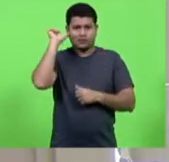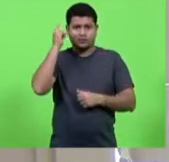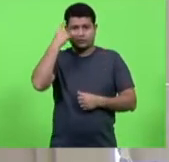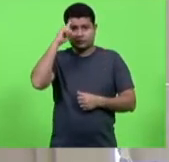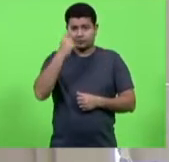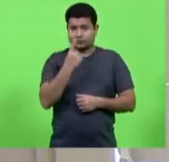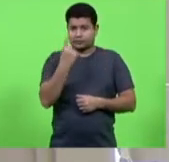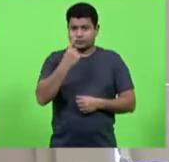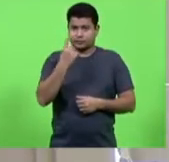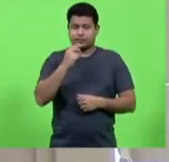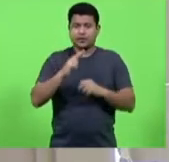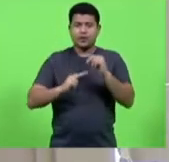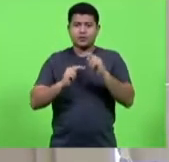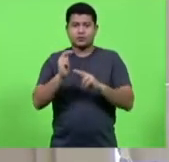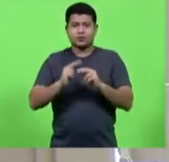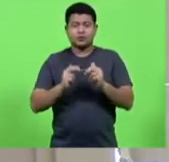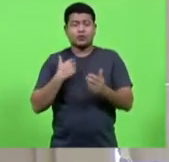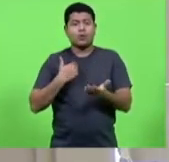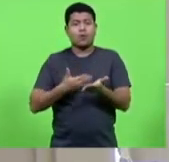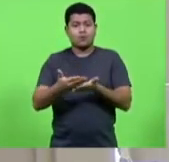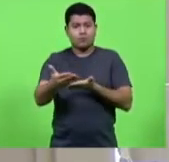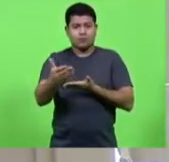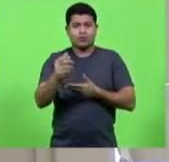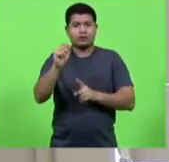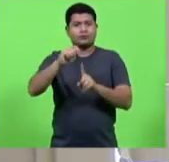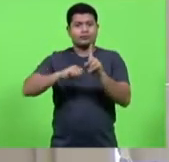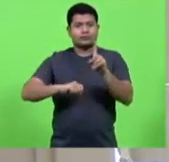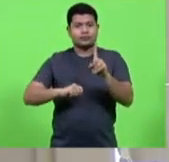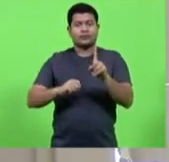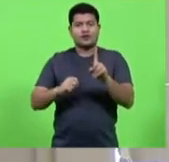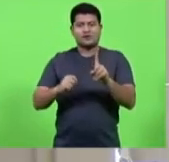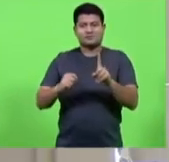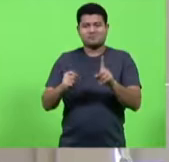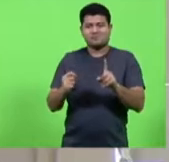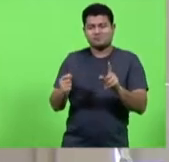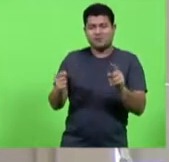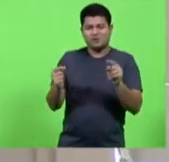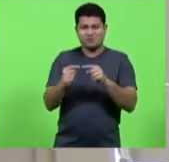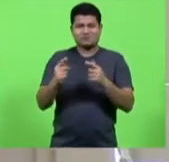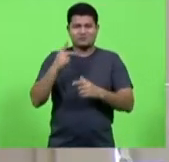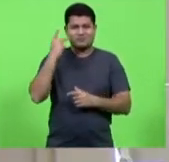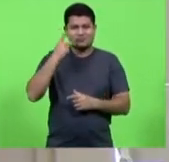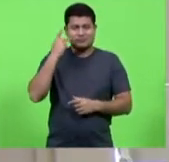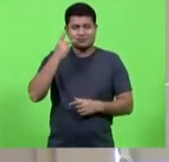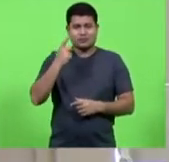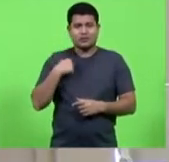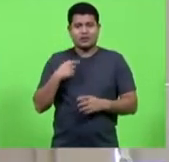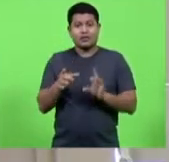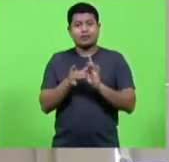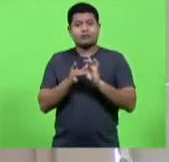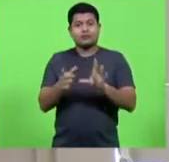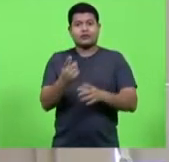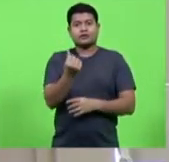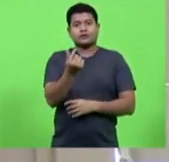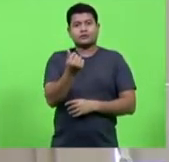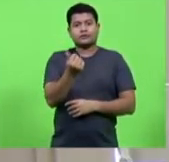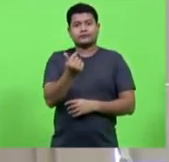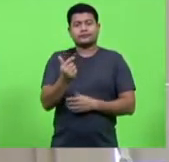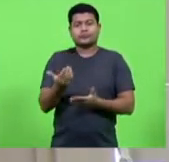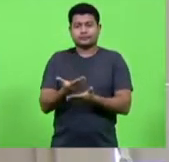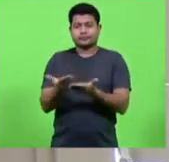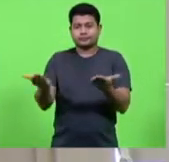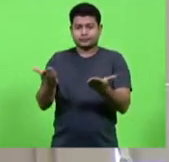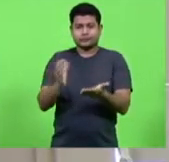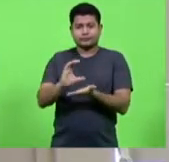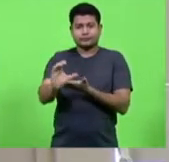junho, abrimos o mês, politicamente falando, liberando recursos para as